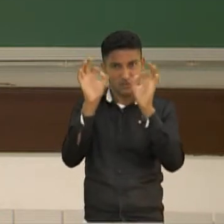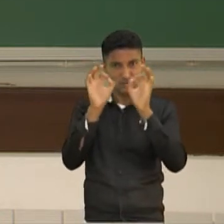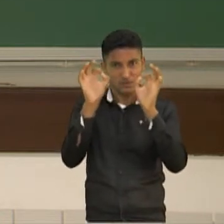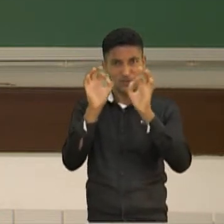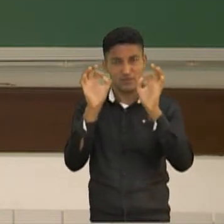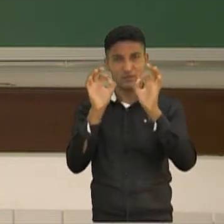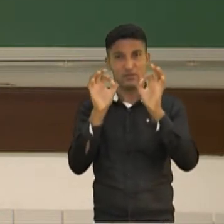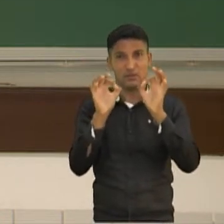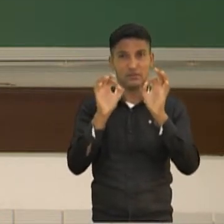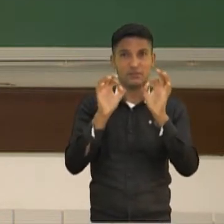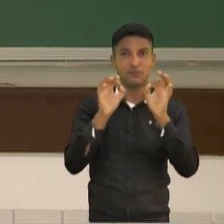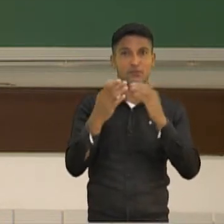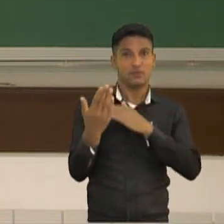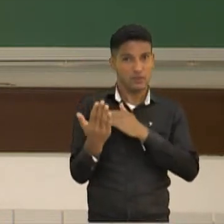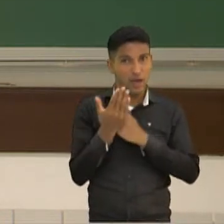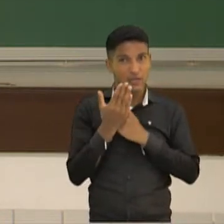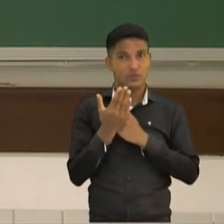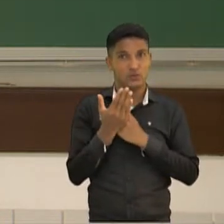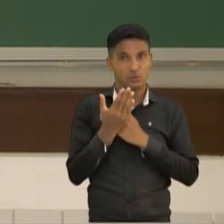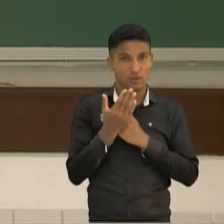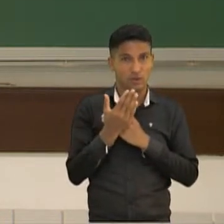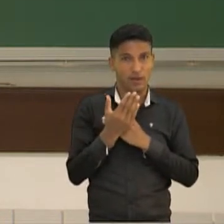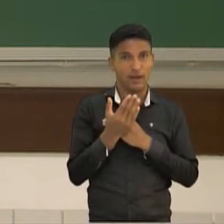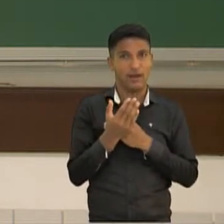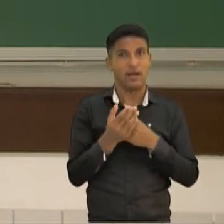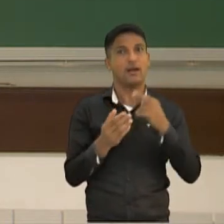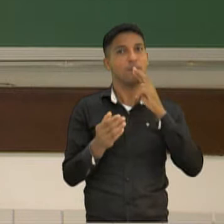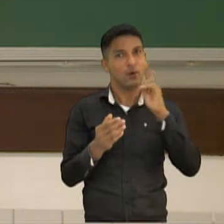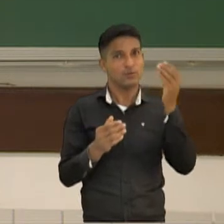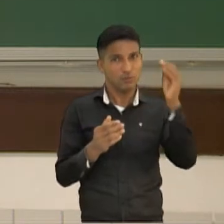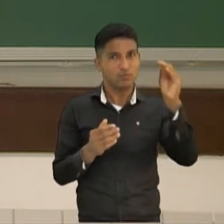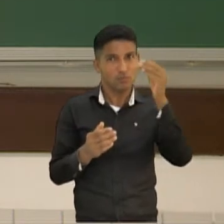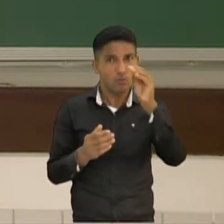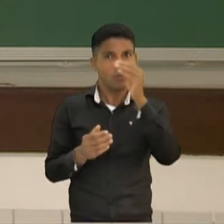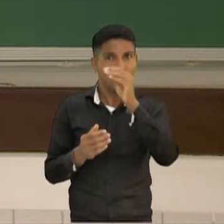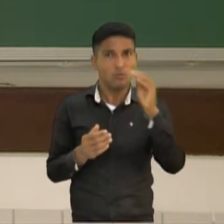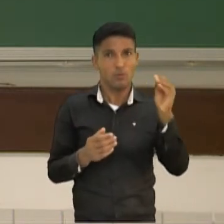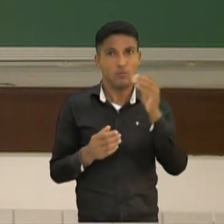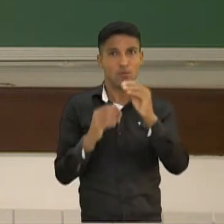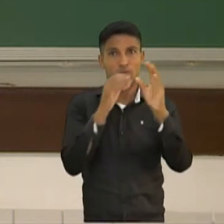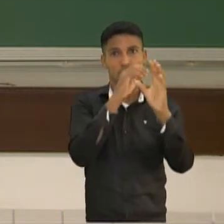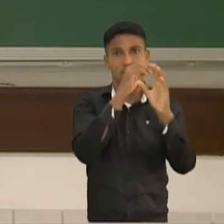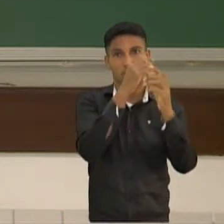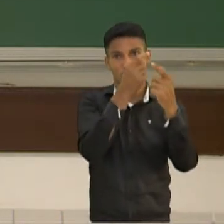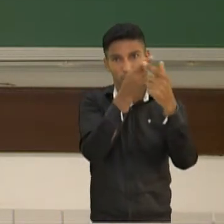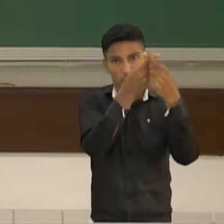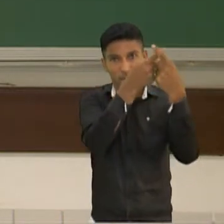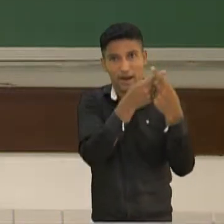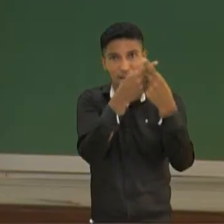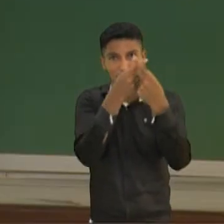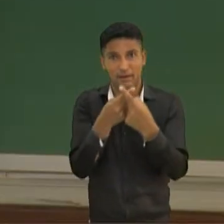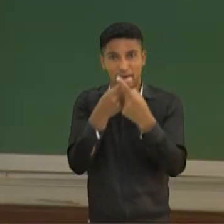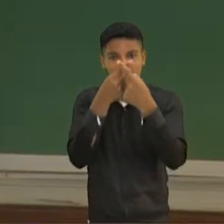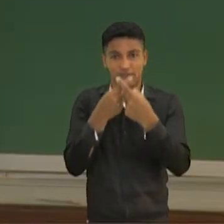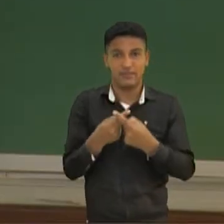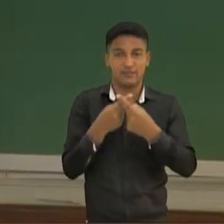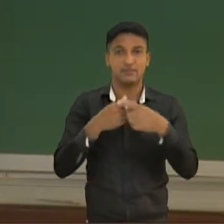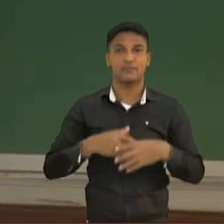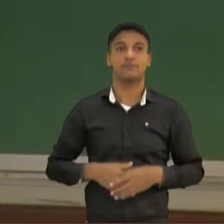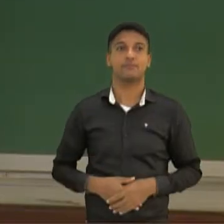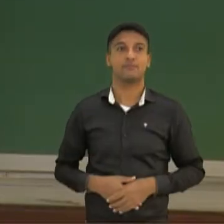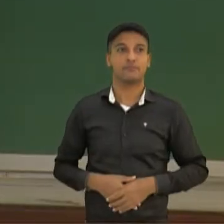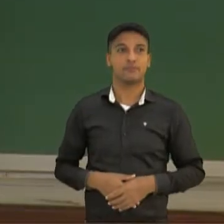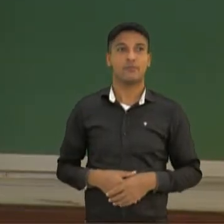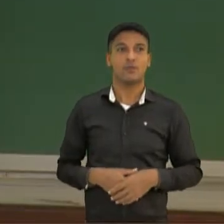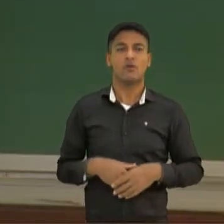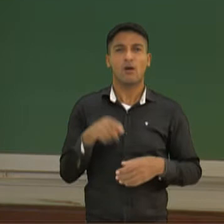classes para me ajudar na resolução de um problema, certo? Então vamos começar aqui, ó.